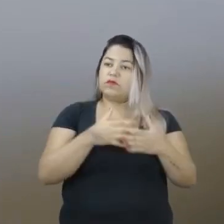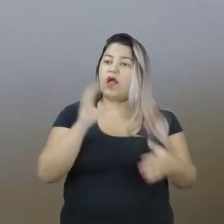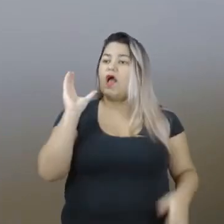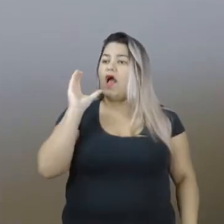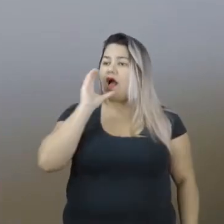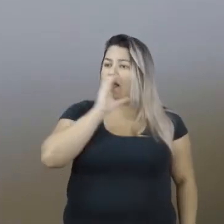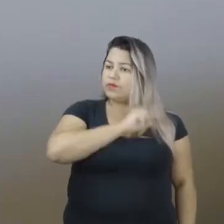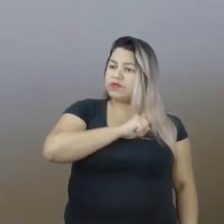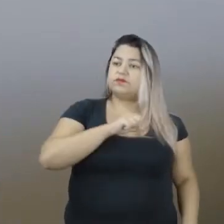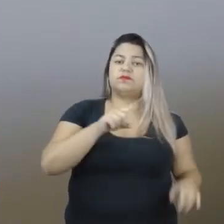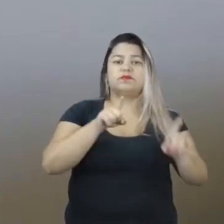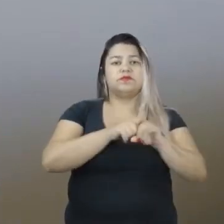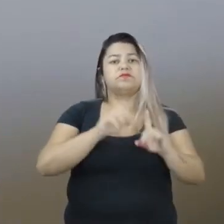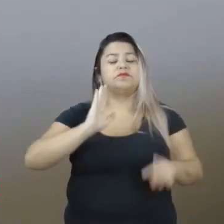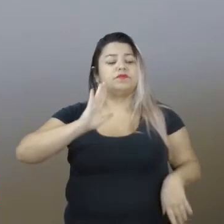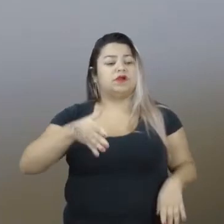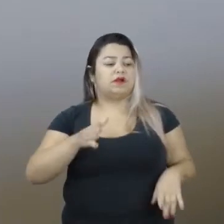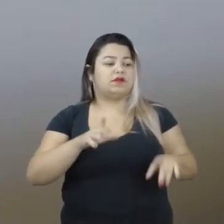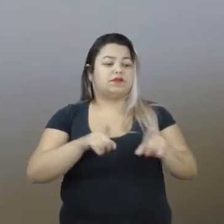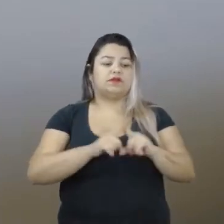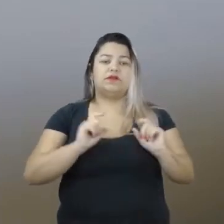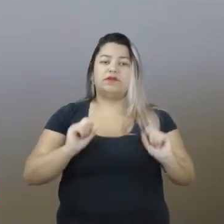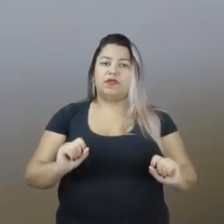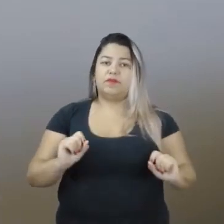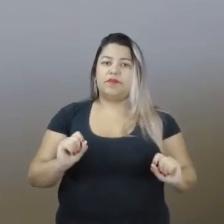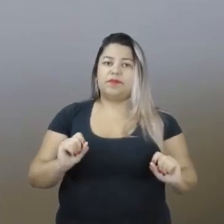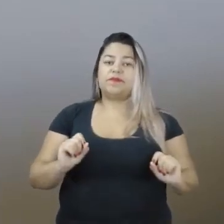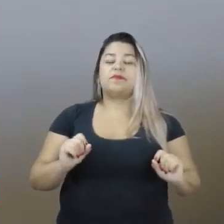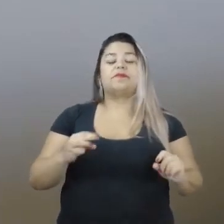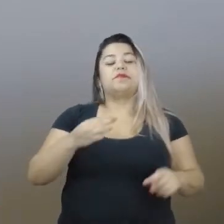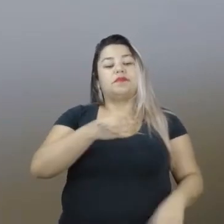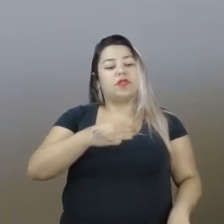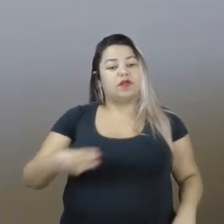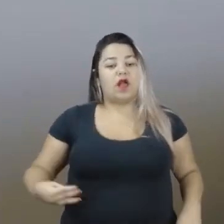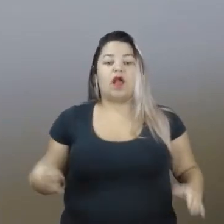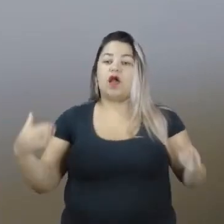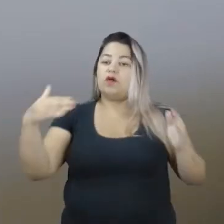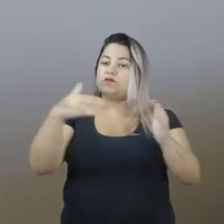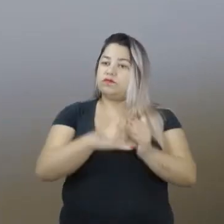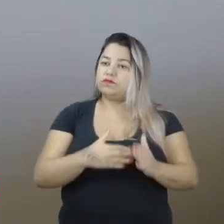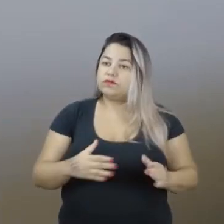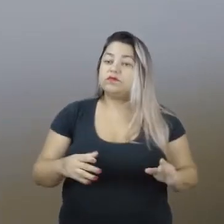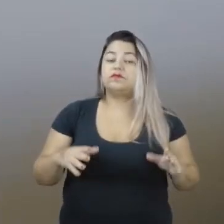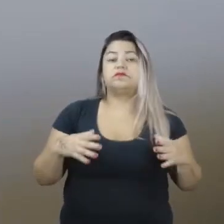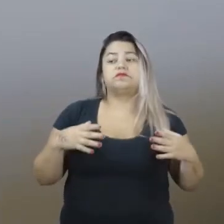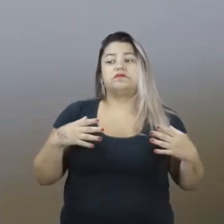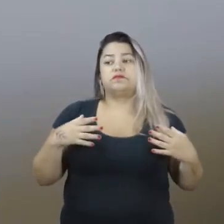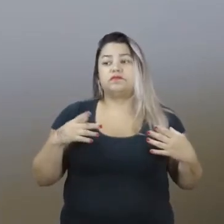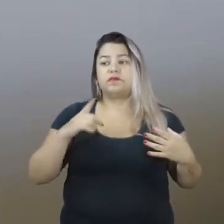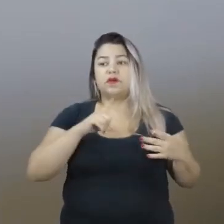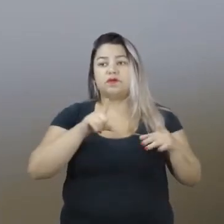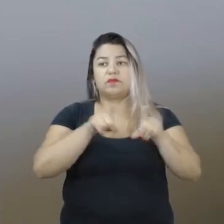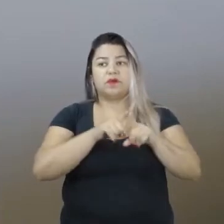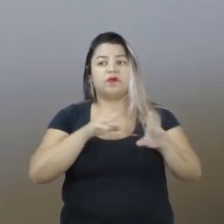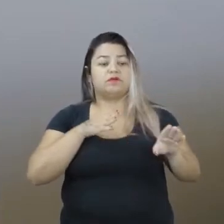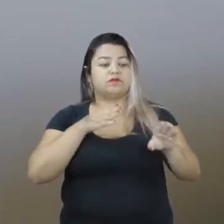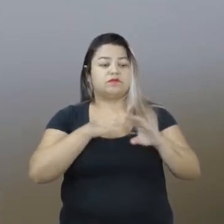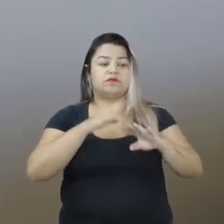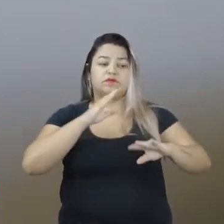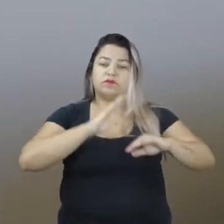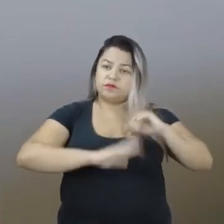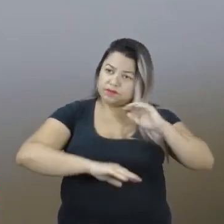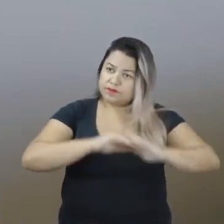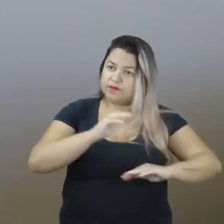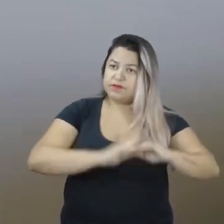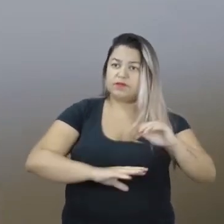rapidamente agora, já que ele é ministro e foi para a última comissão. E aí vamos, principais ações, se você me